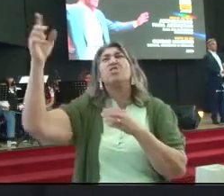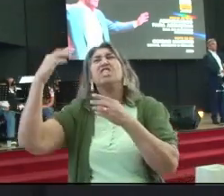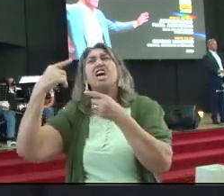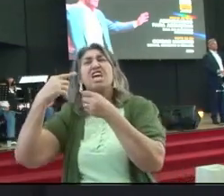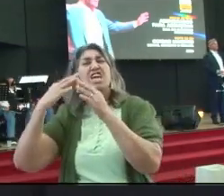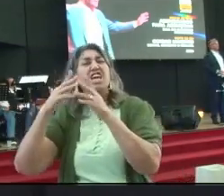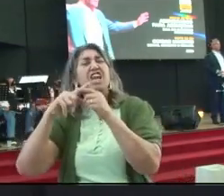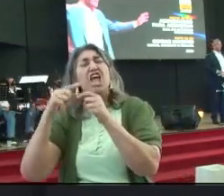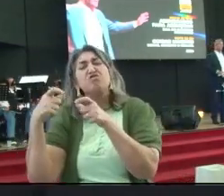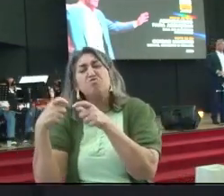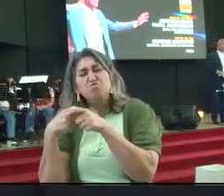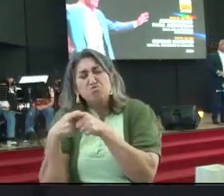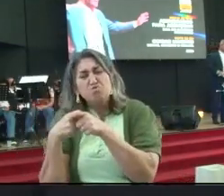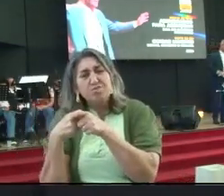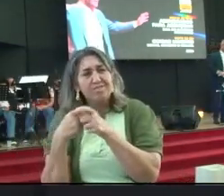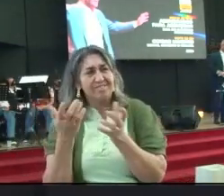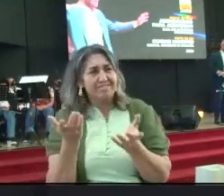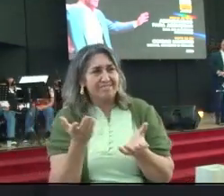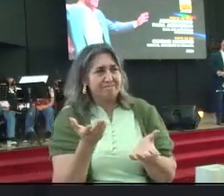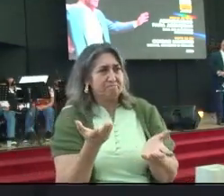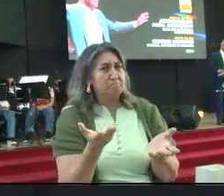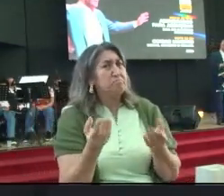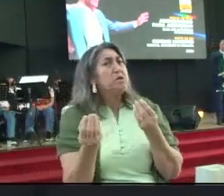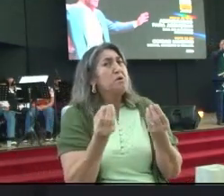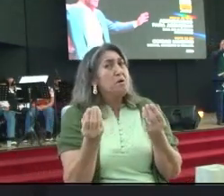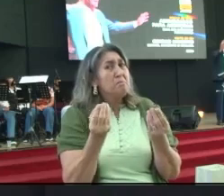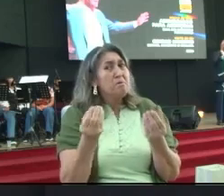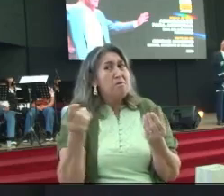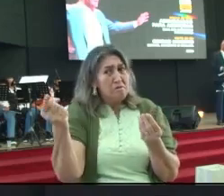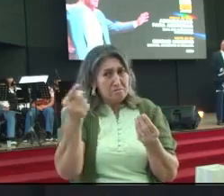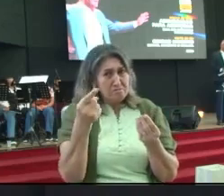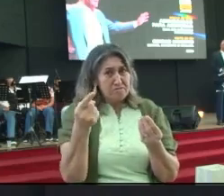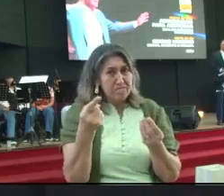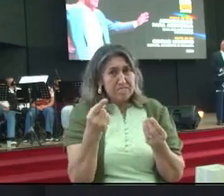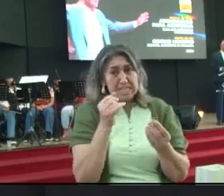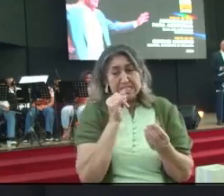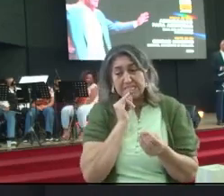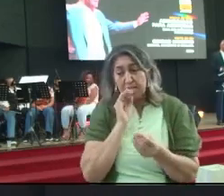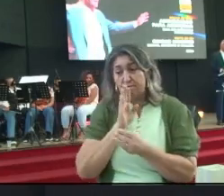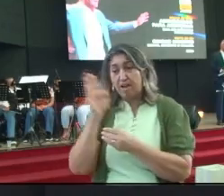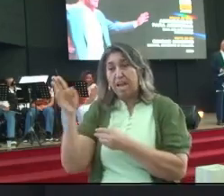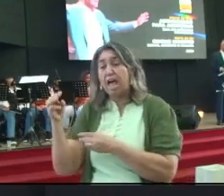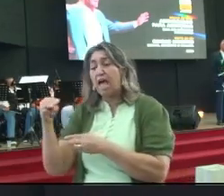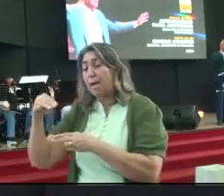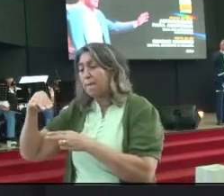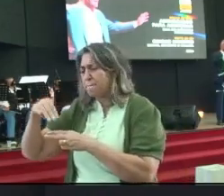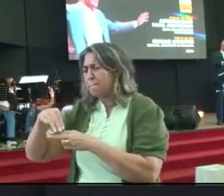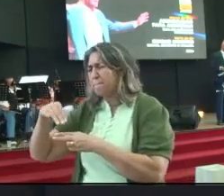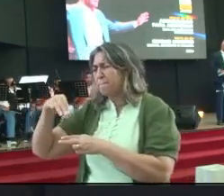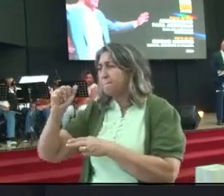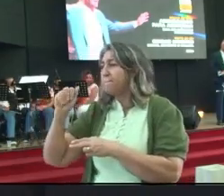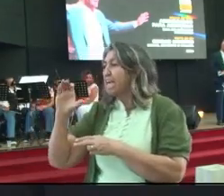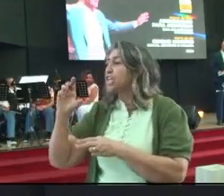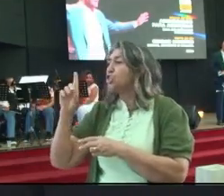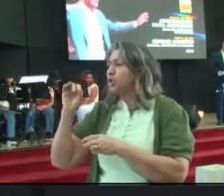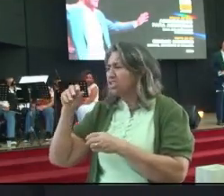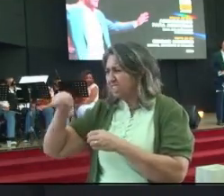Vou fazer uma pergunta para você. Você vai no McDonald's comer um lanche, você come no McDonald's e paga no